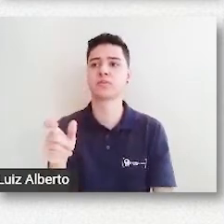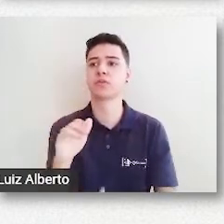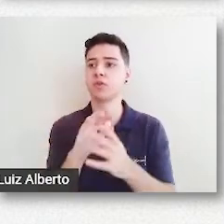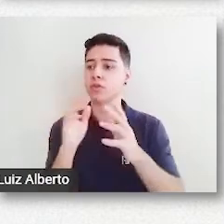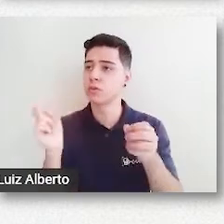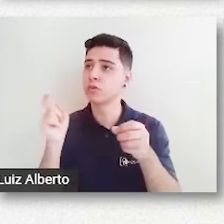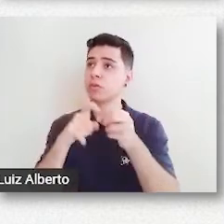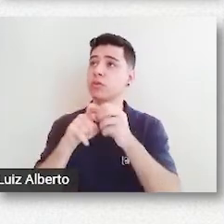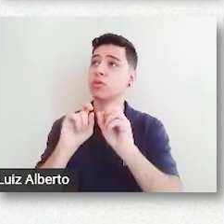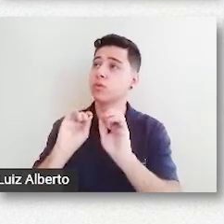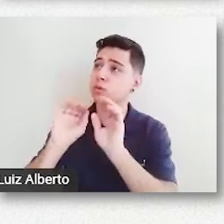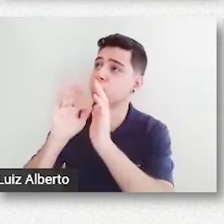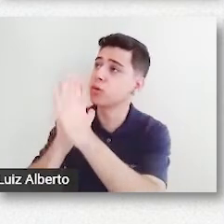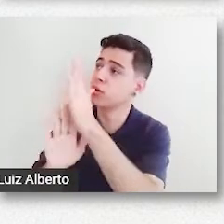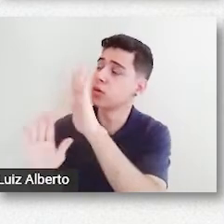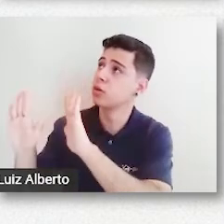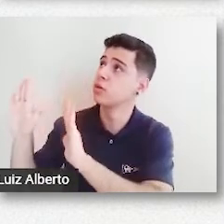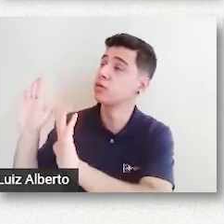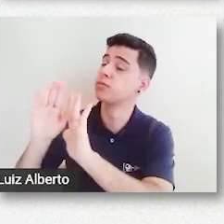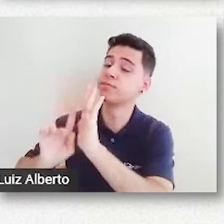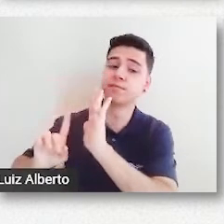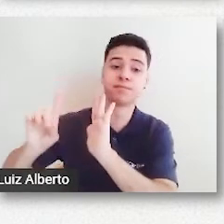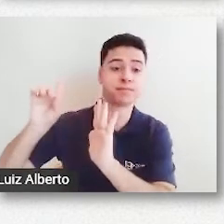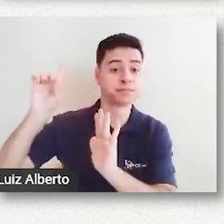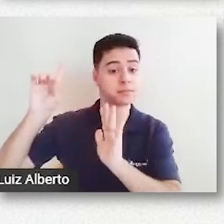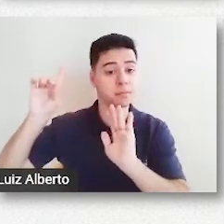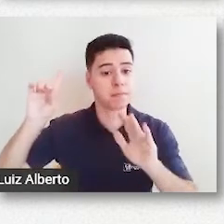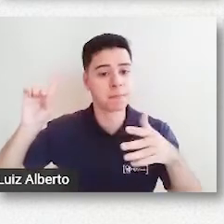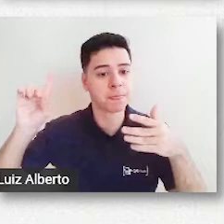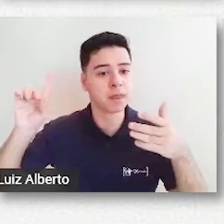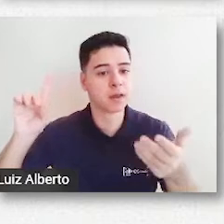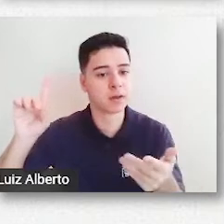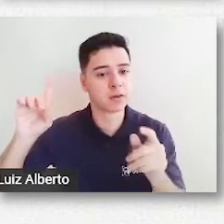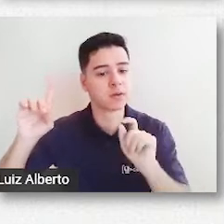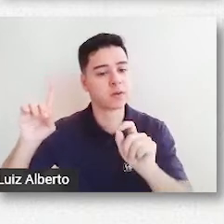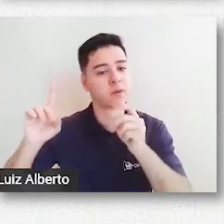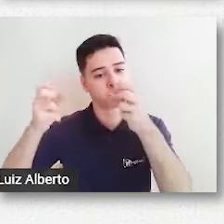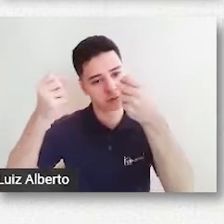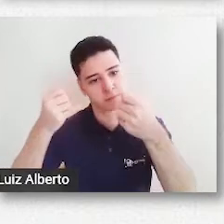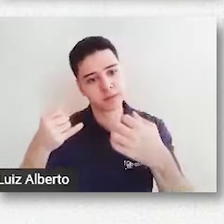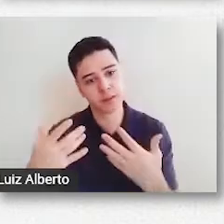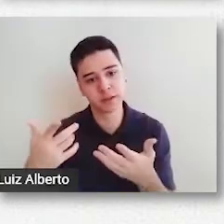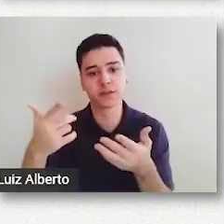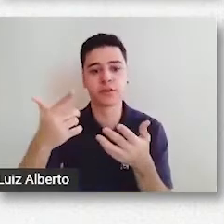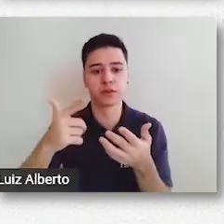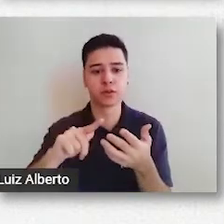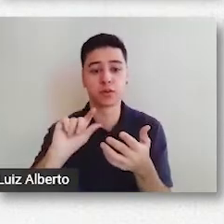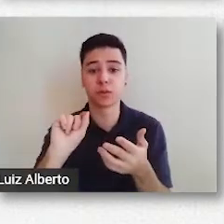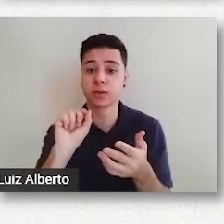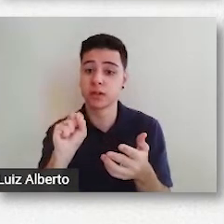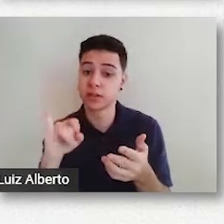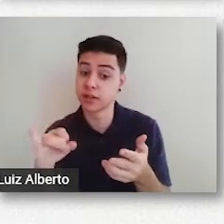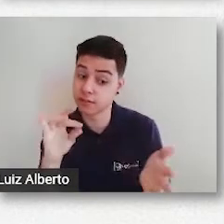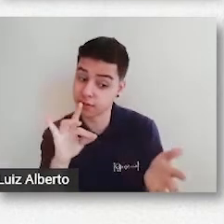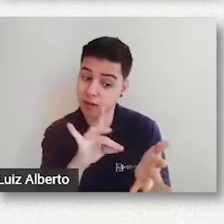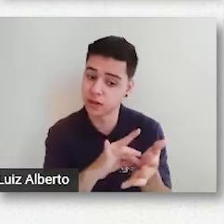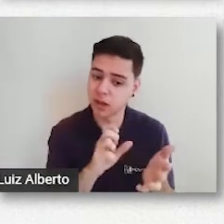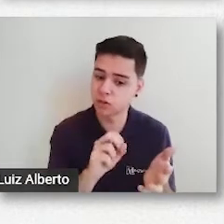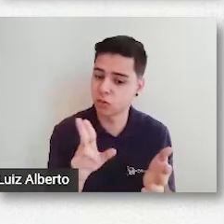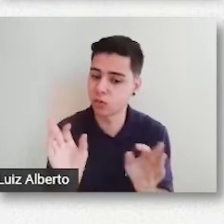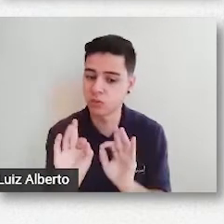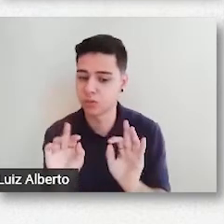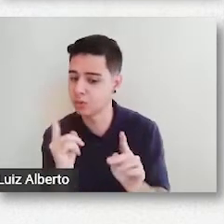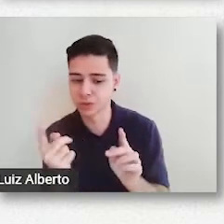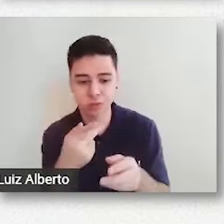Então, é aquela questão novamente, né? A questão da veracidade histórica não é isso que nós vamos